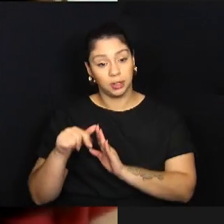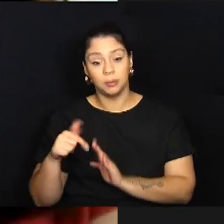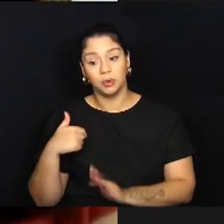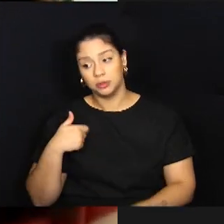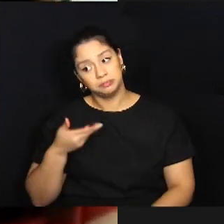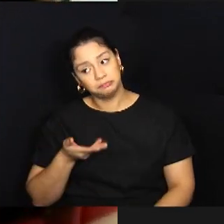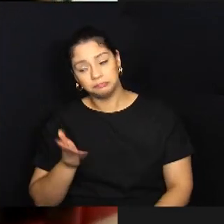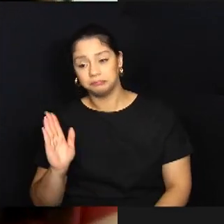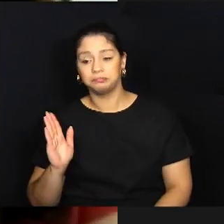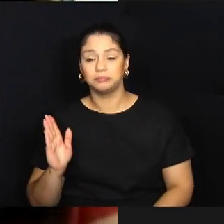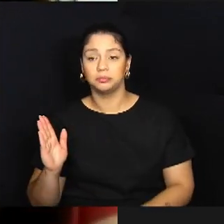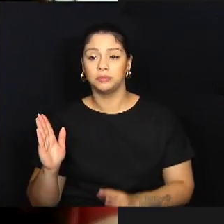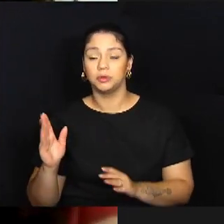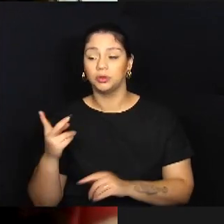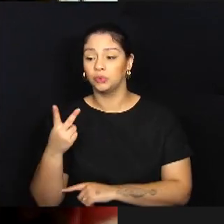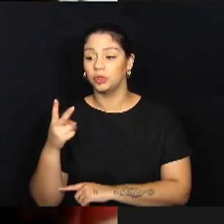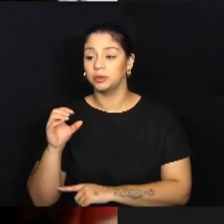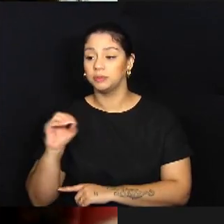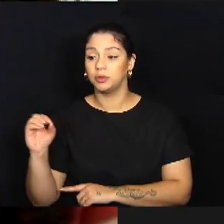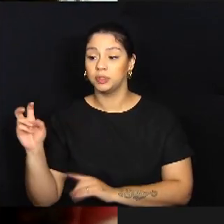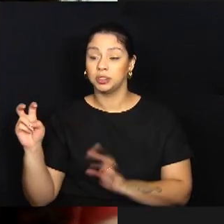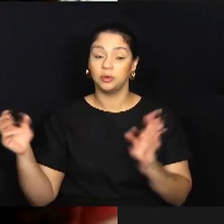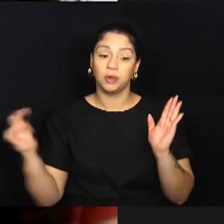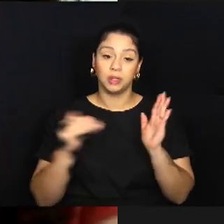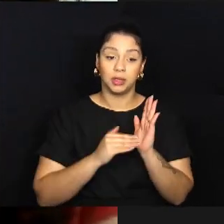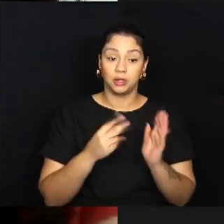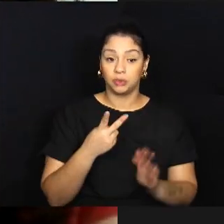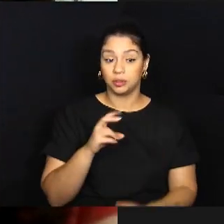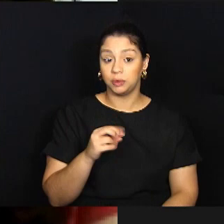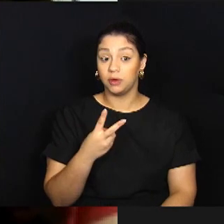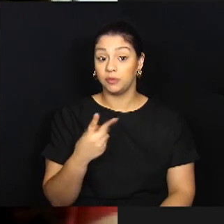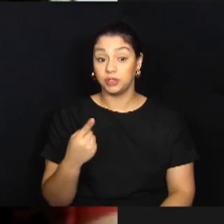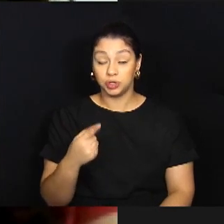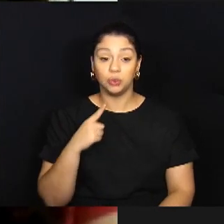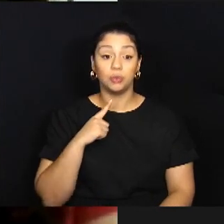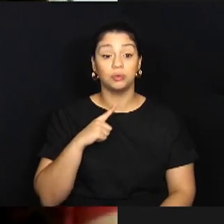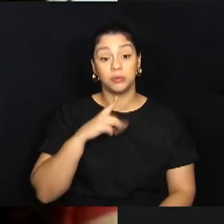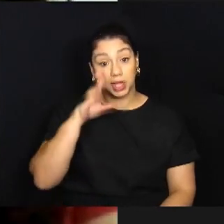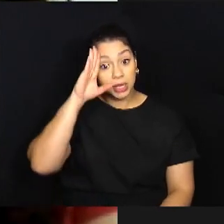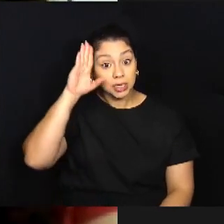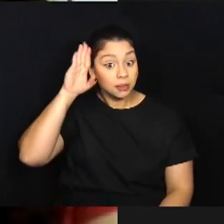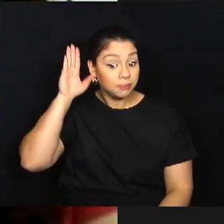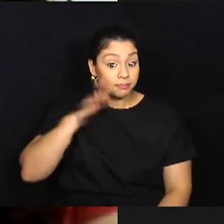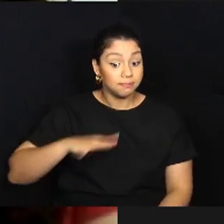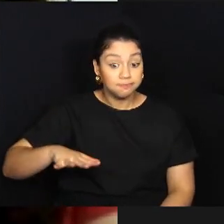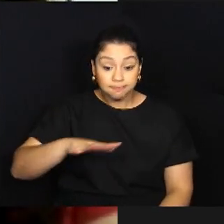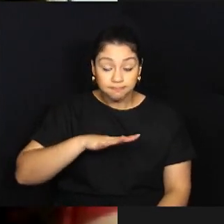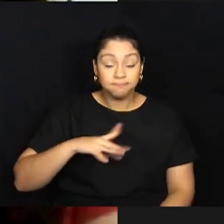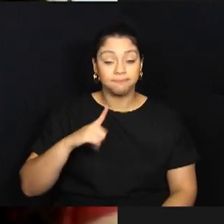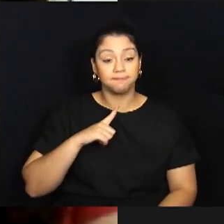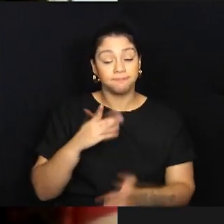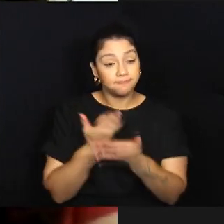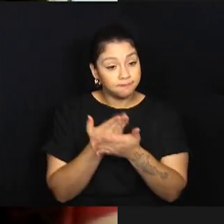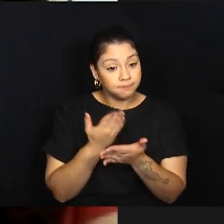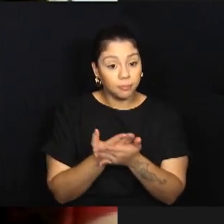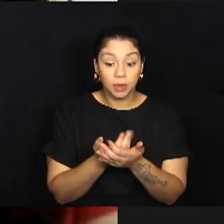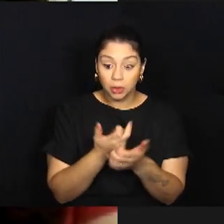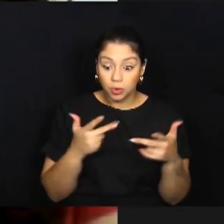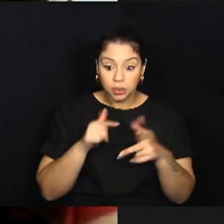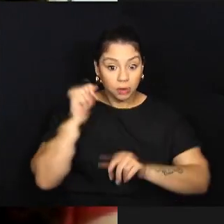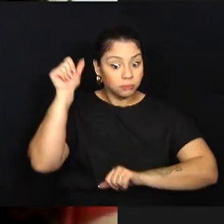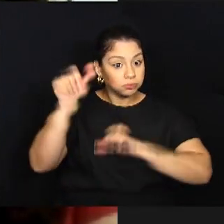2007 até 2021, dando aula na academia, estudando. E aí De repente, quando as coisas mudam, eu saí da